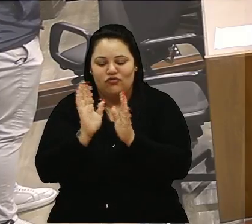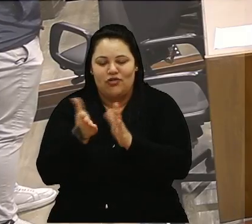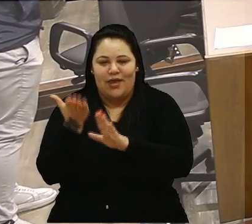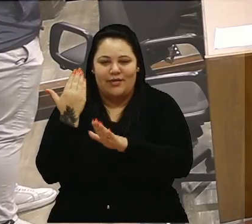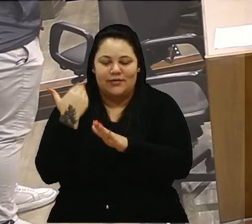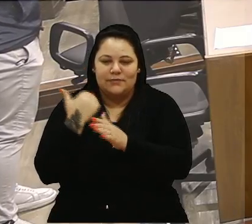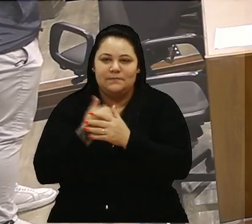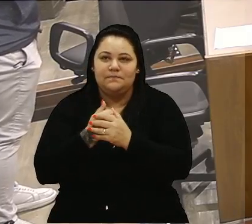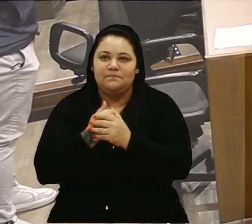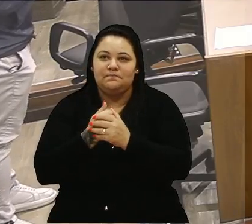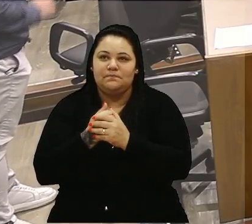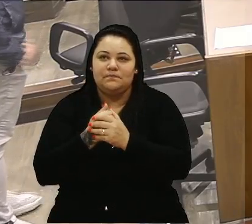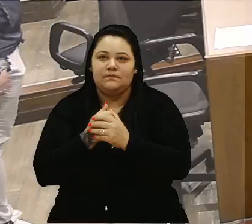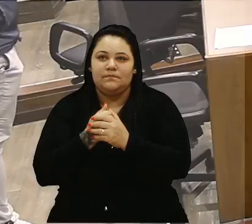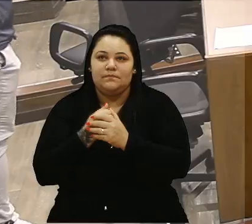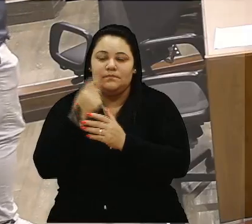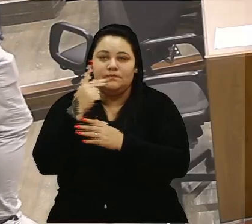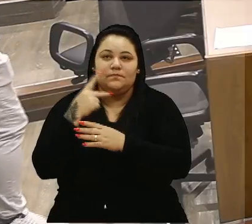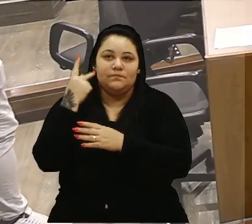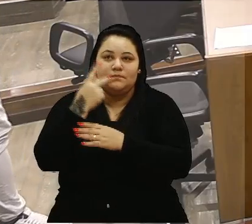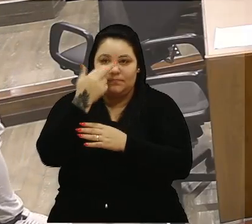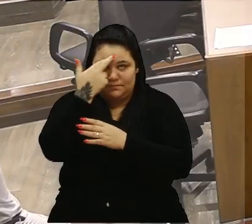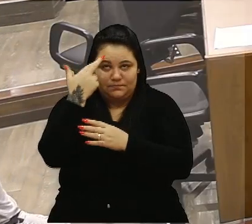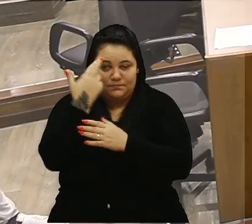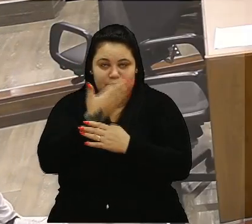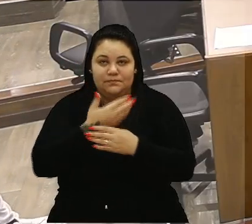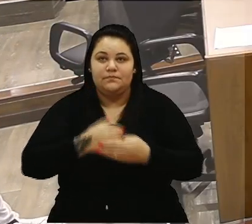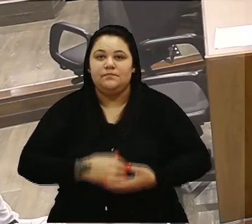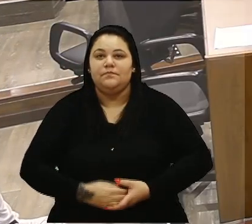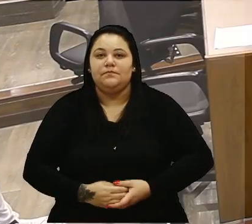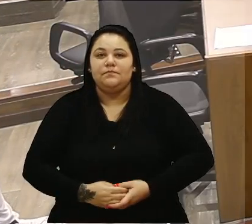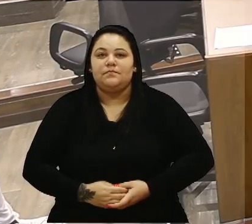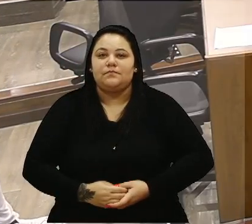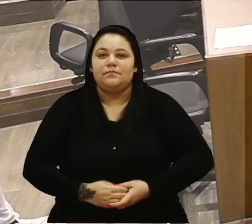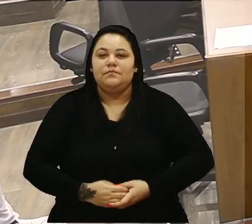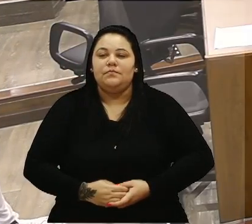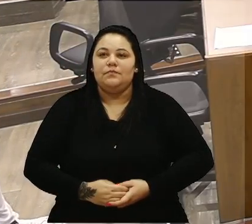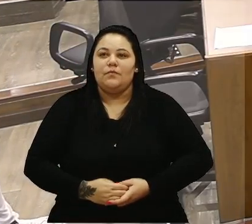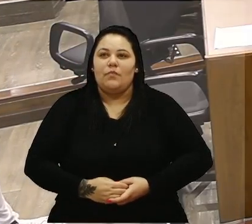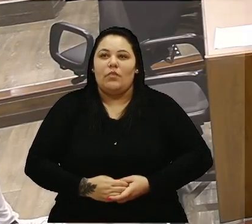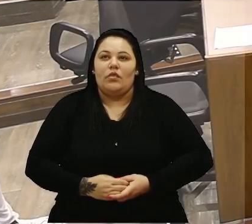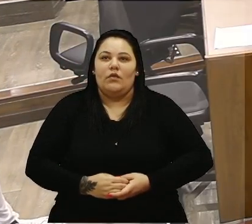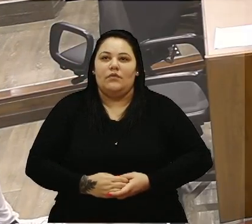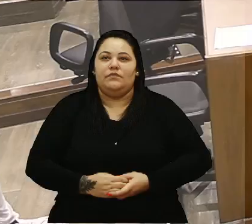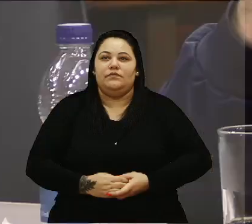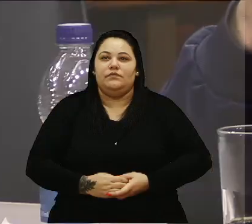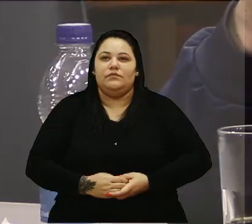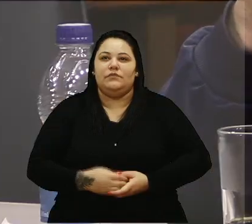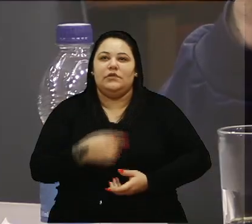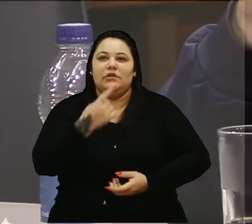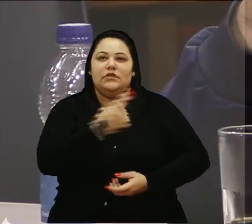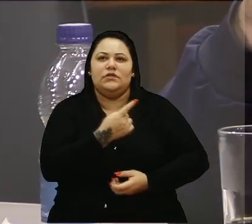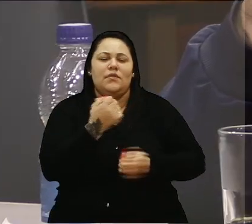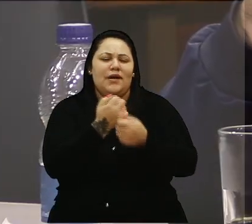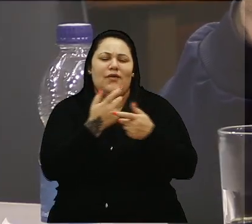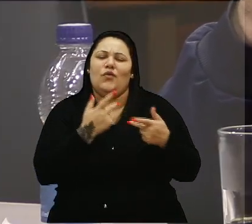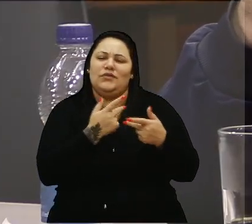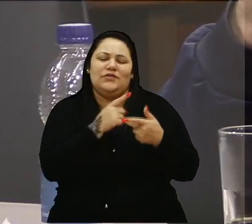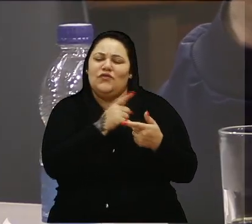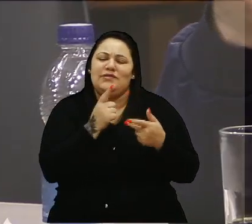vereador Rafael. Vereador, isso aí é uma questão empírica que vocês acham, né? Mas a